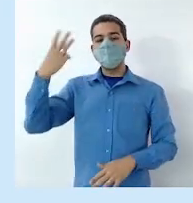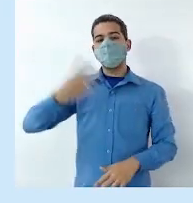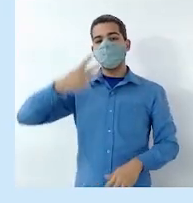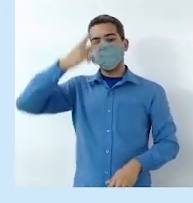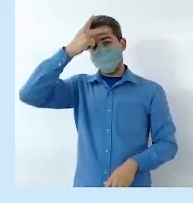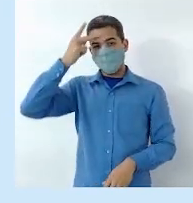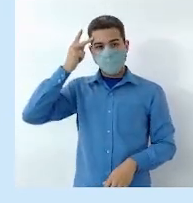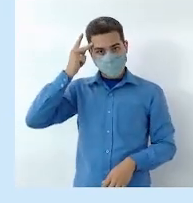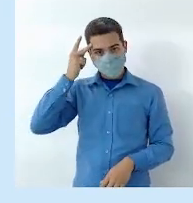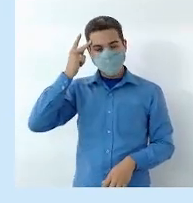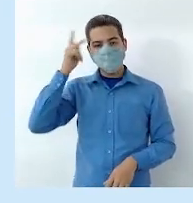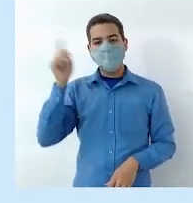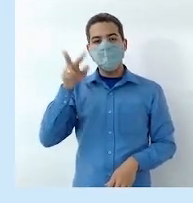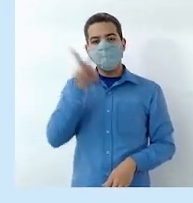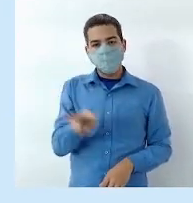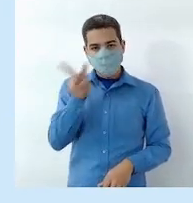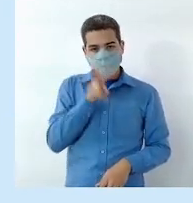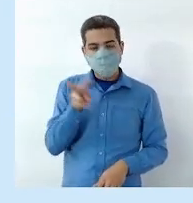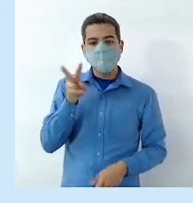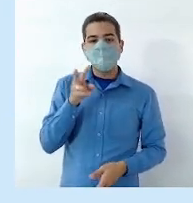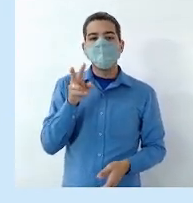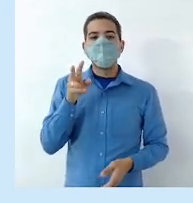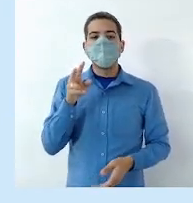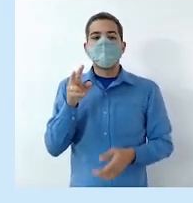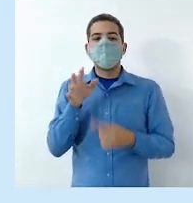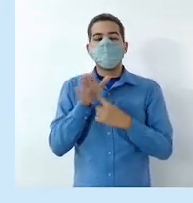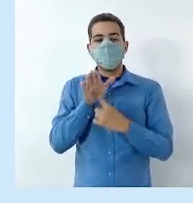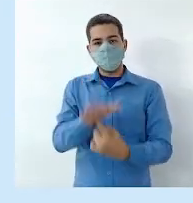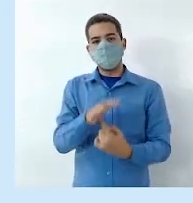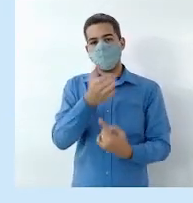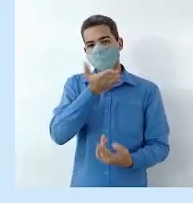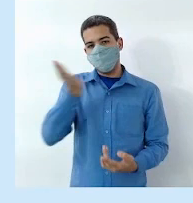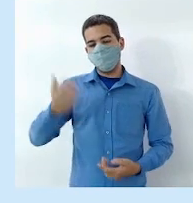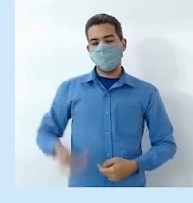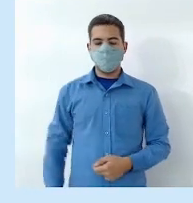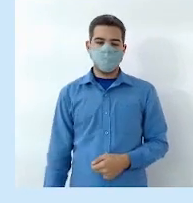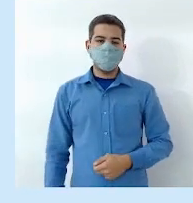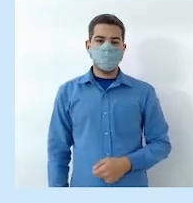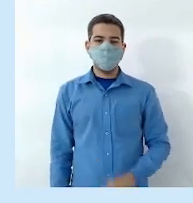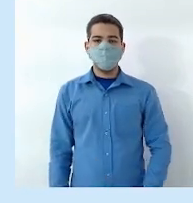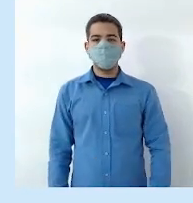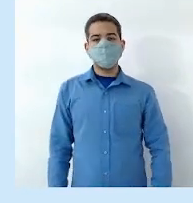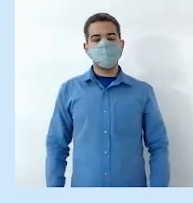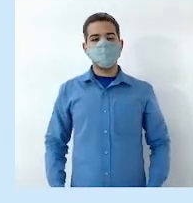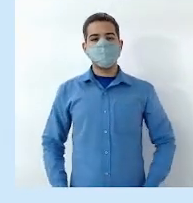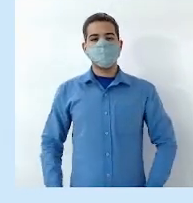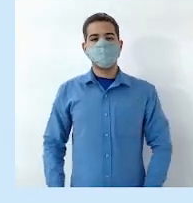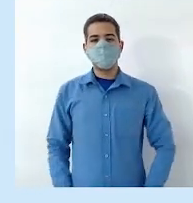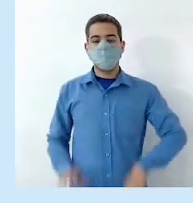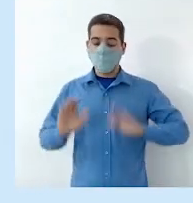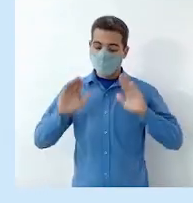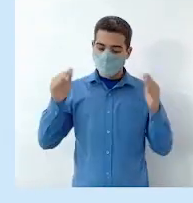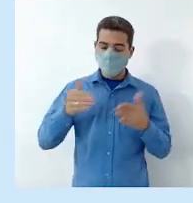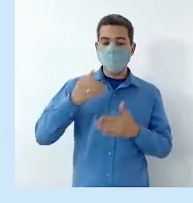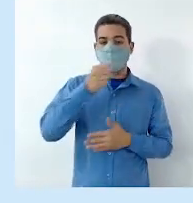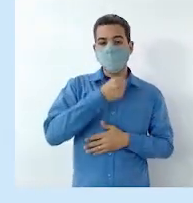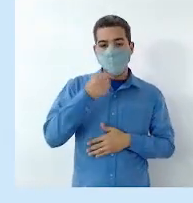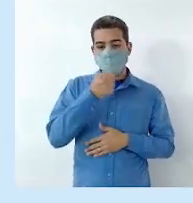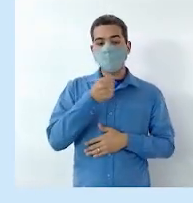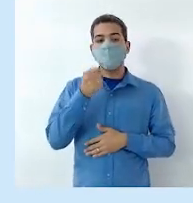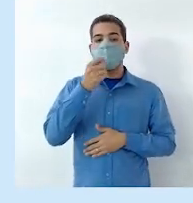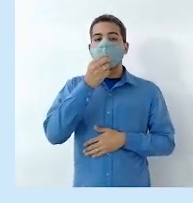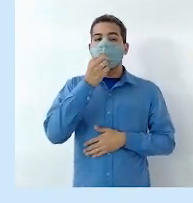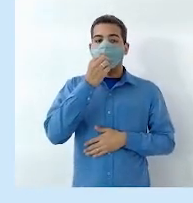É sempre o ponto de vista que o narrador apresenta-se a você. O foco narrativo, nesse